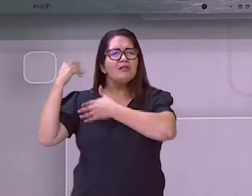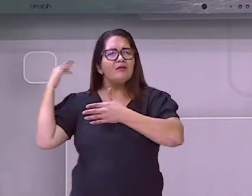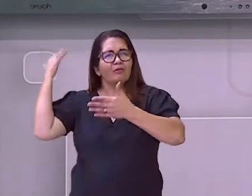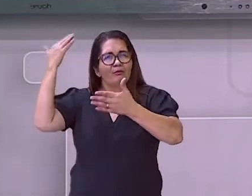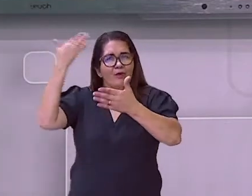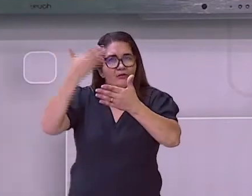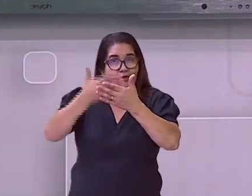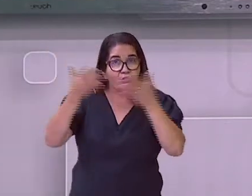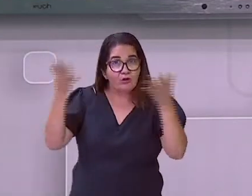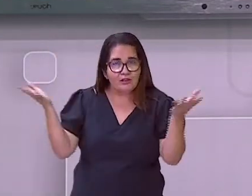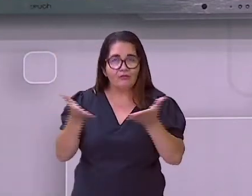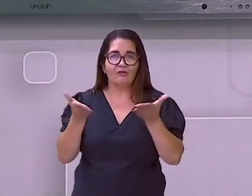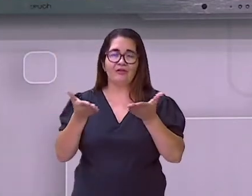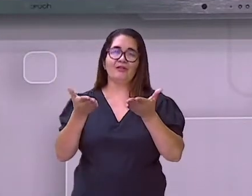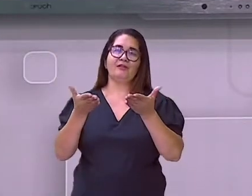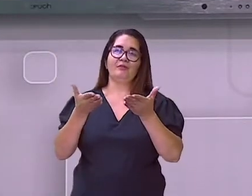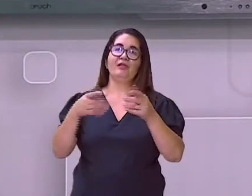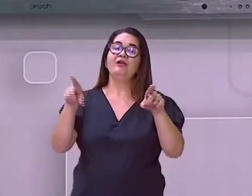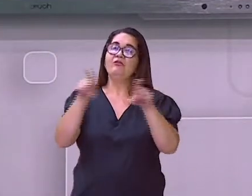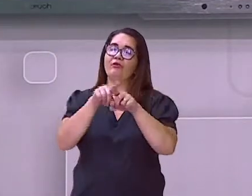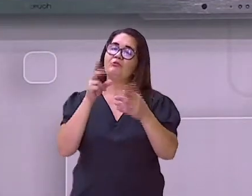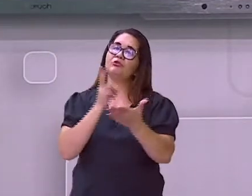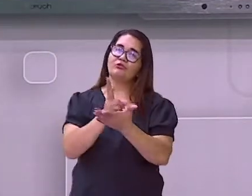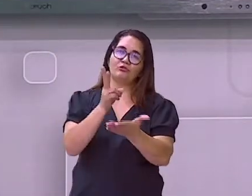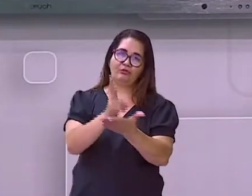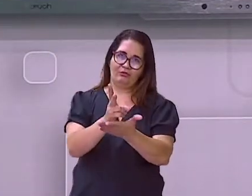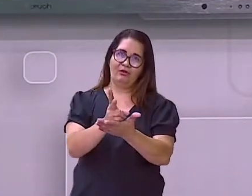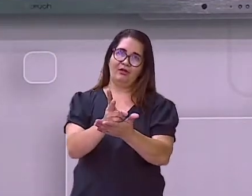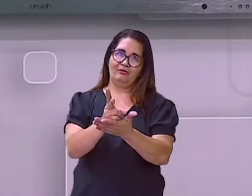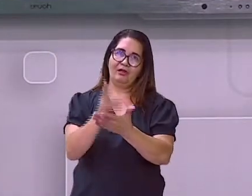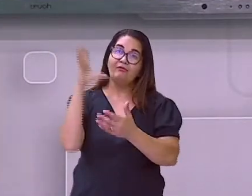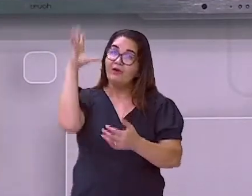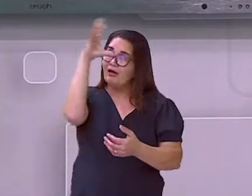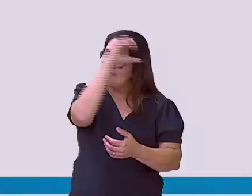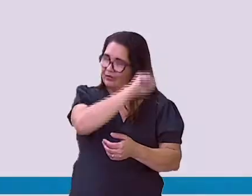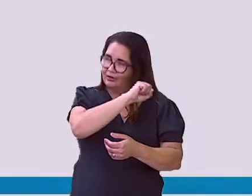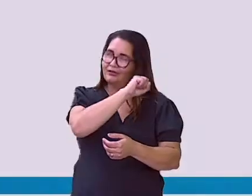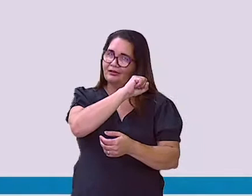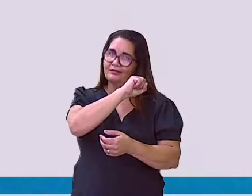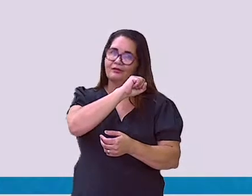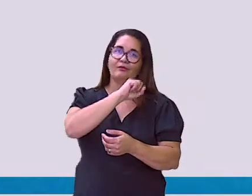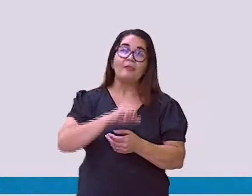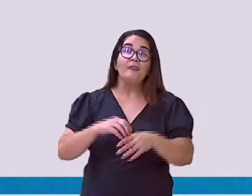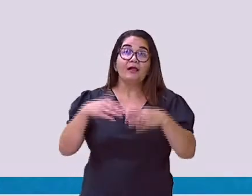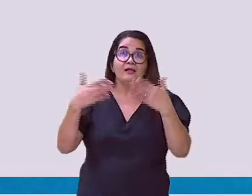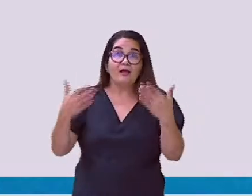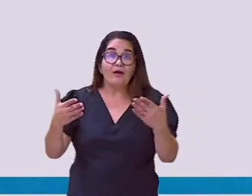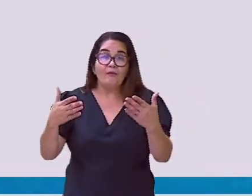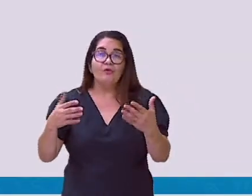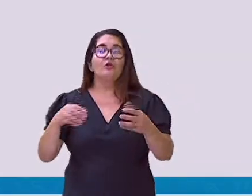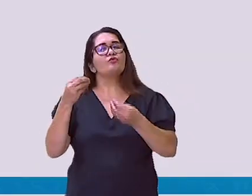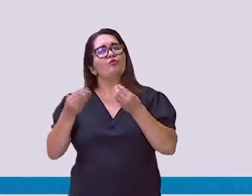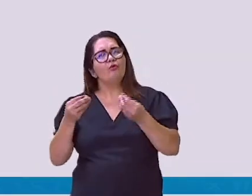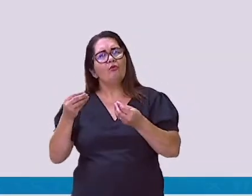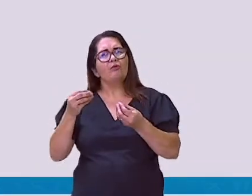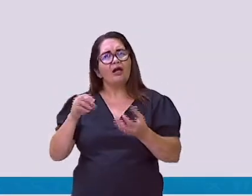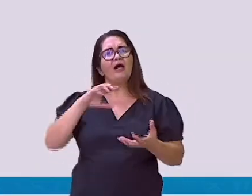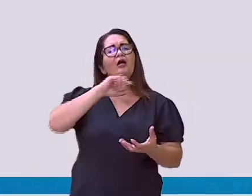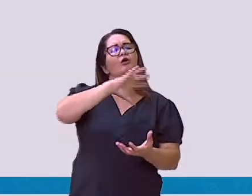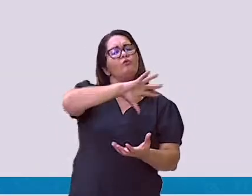e continuar a nossa conversa. Embora o continente seja conhecido pelos seus índices